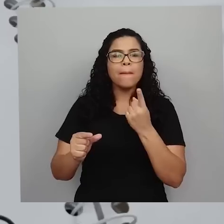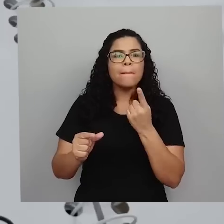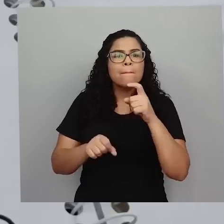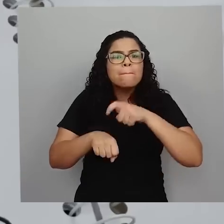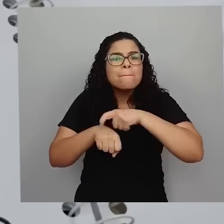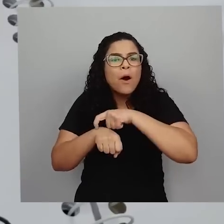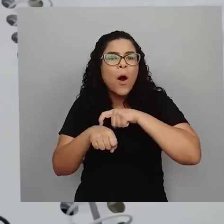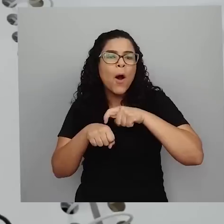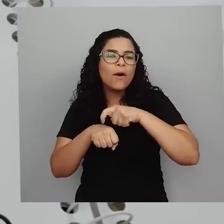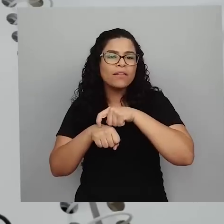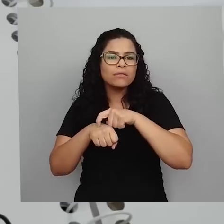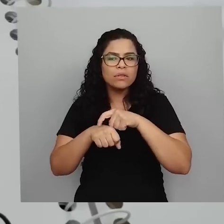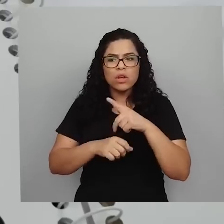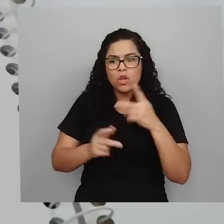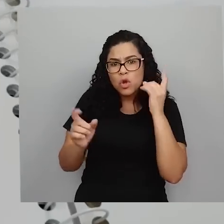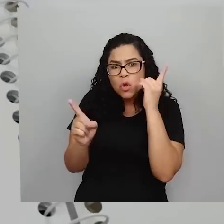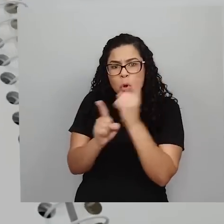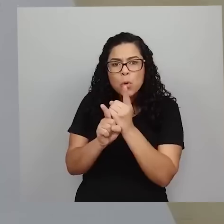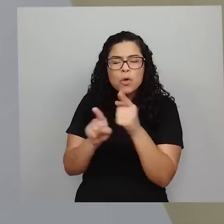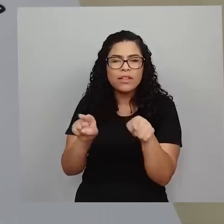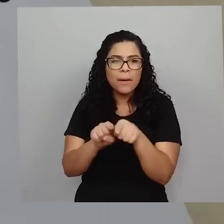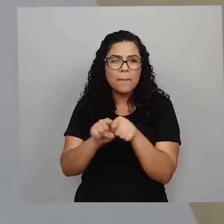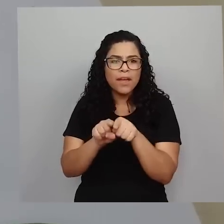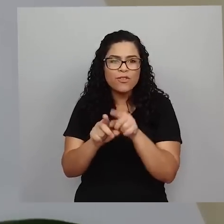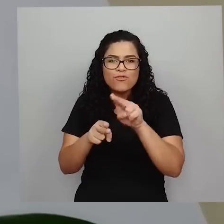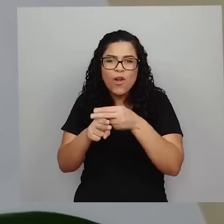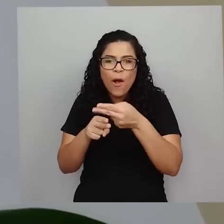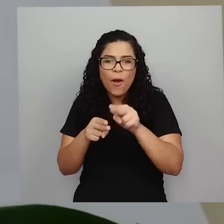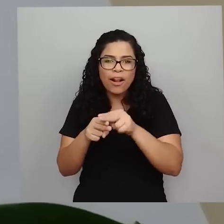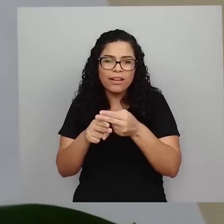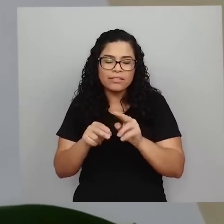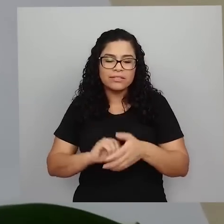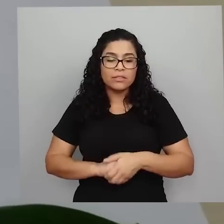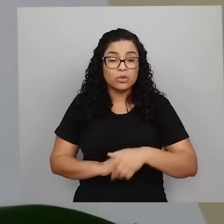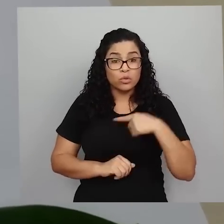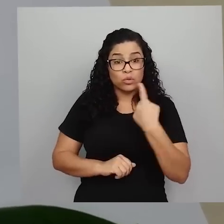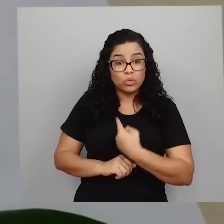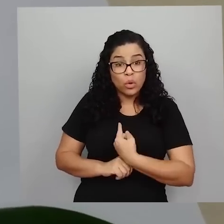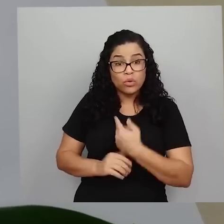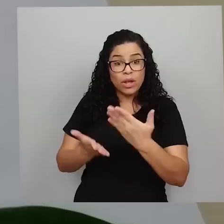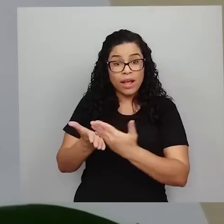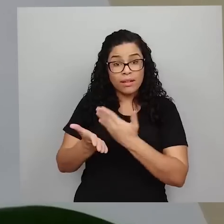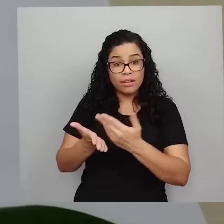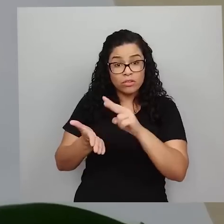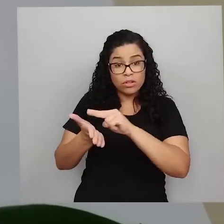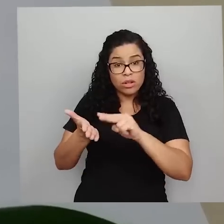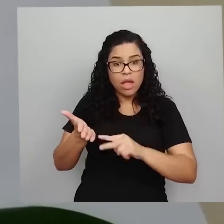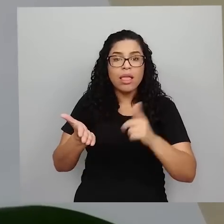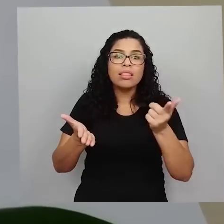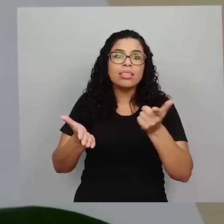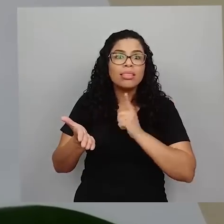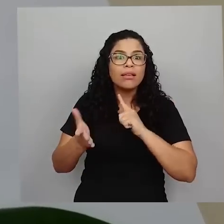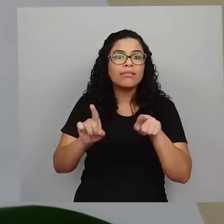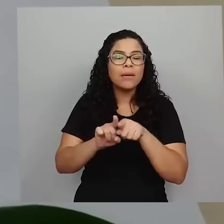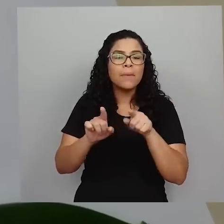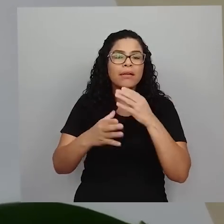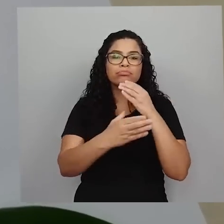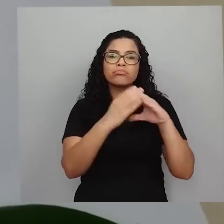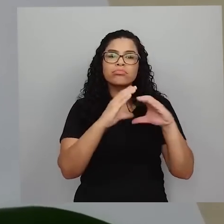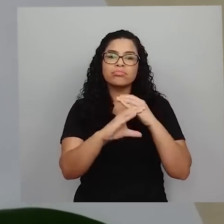molango. Achou cobertura de chocolate? No nosso caderno de leitura, não tem só parlenda, tem cantigas